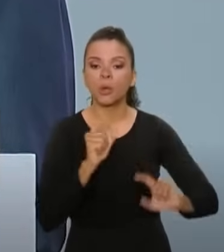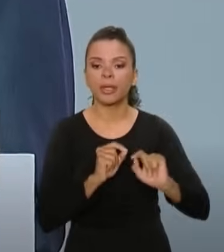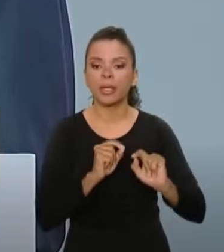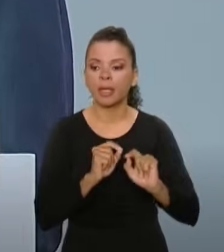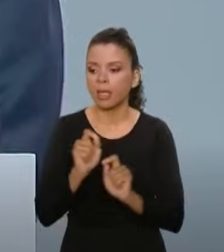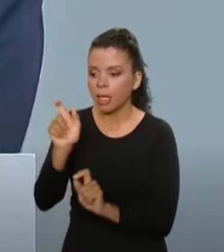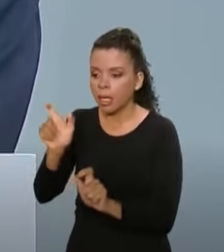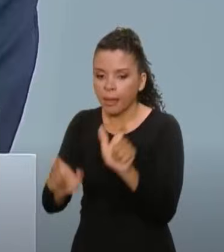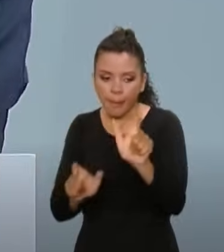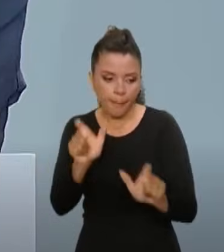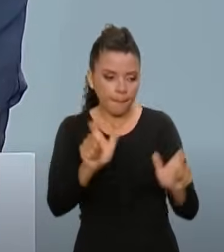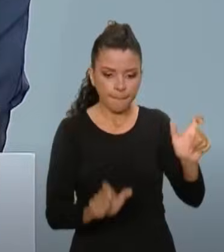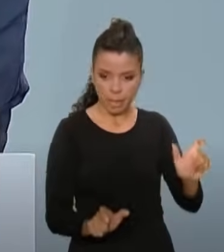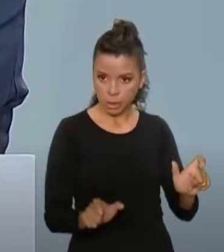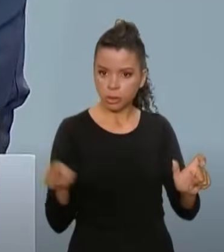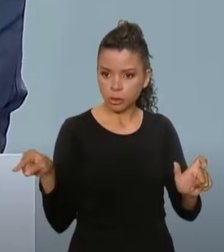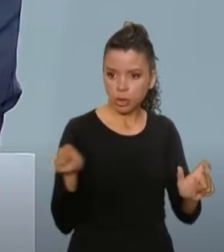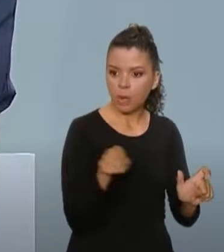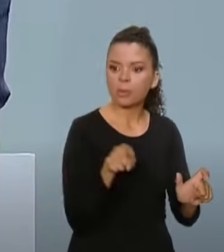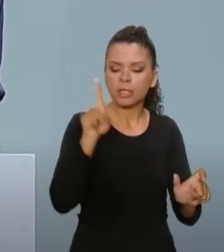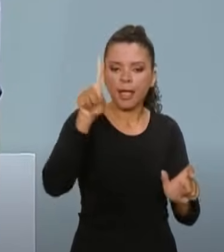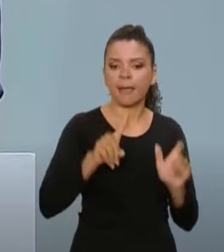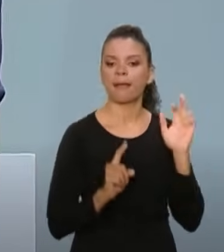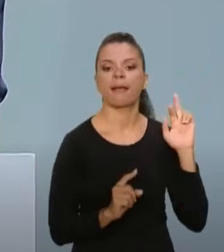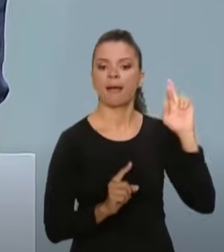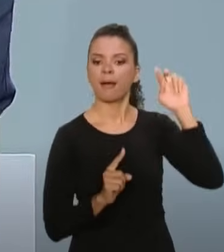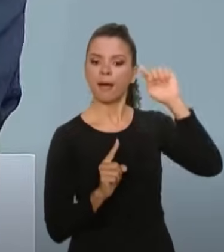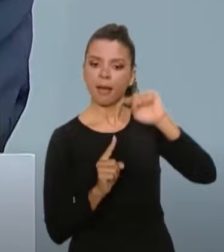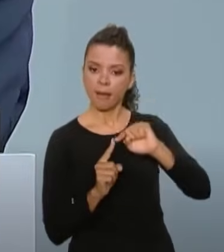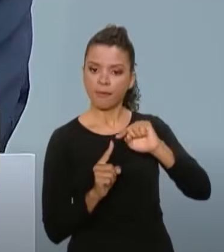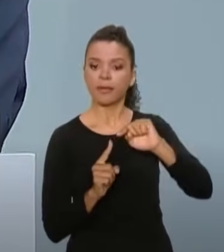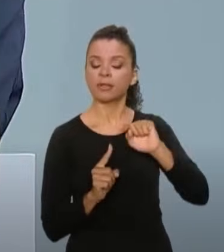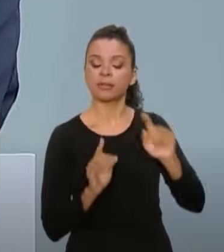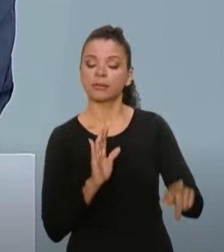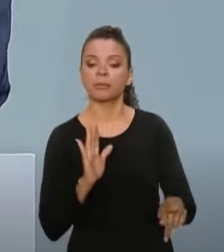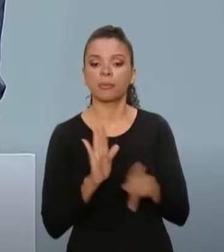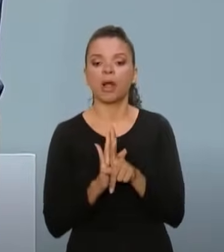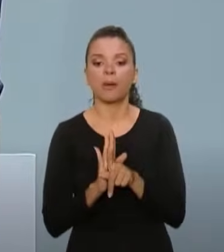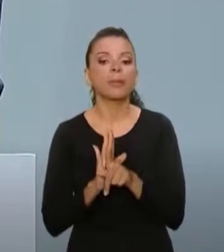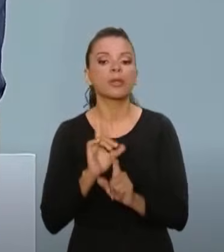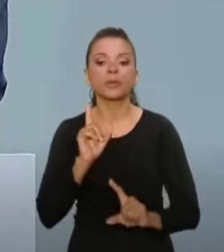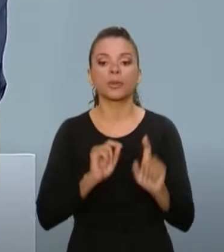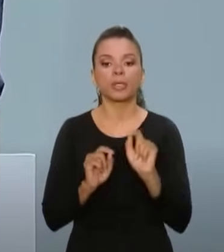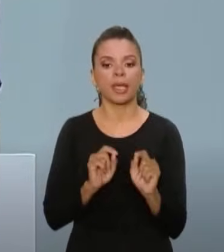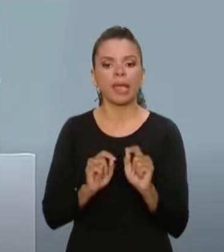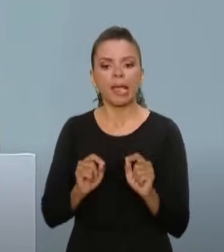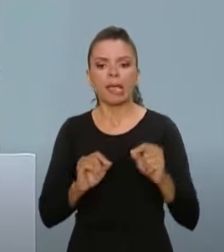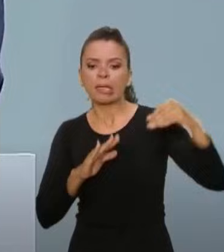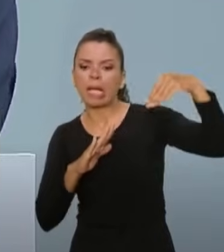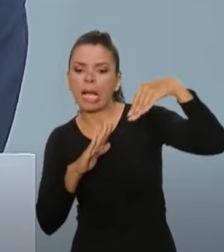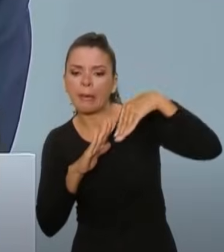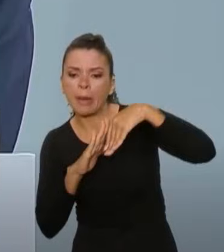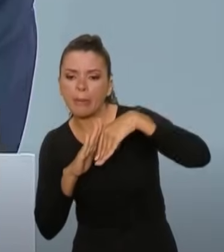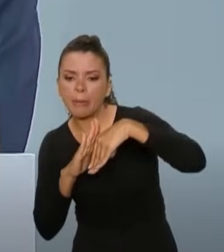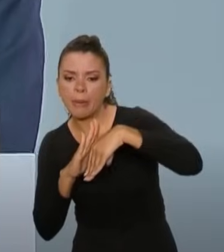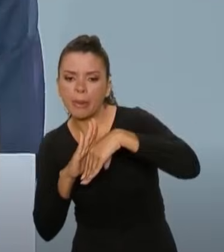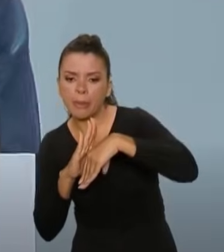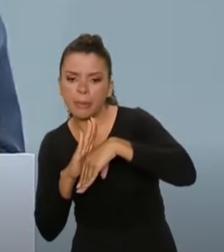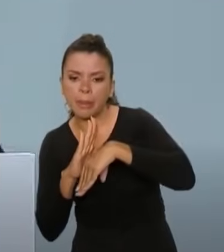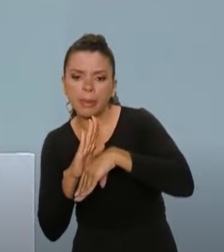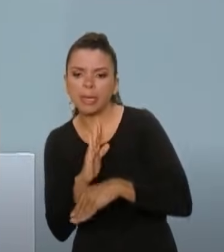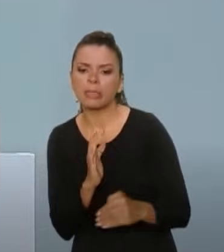global pode empurrar milhões de pessoas para a fome e a pobreza, fazendo retroceder décadas de